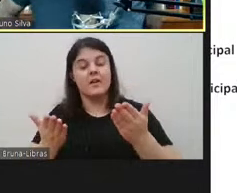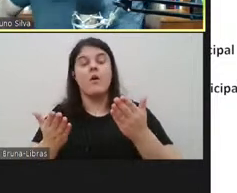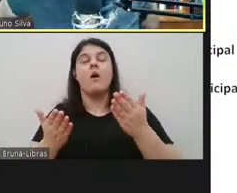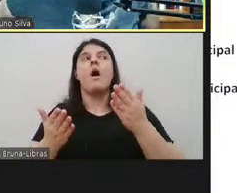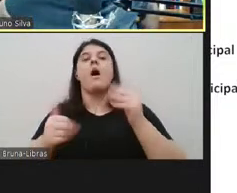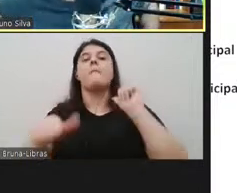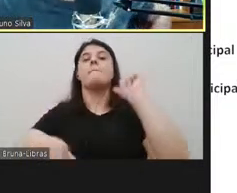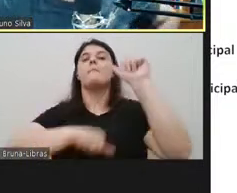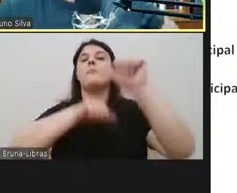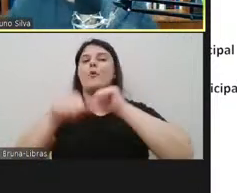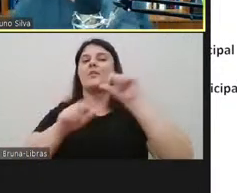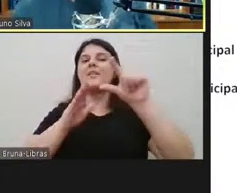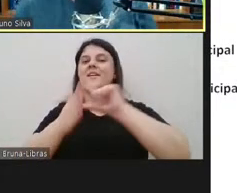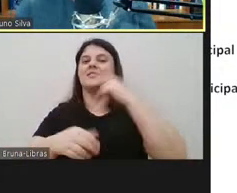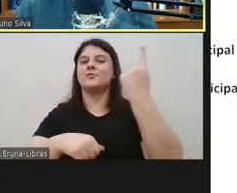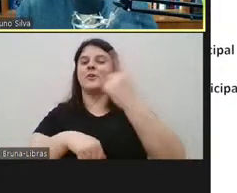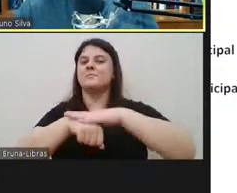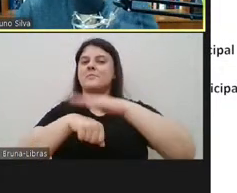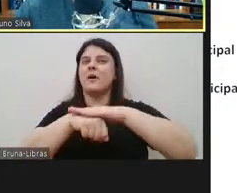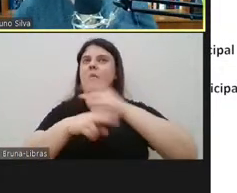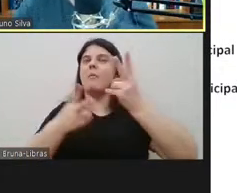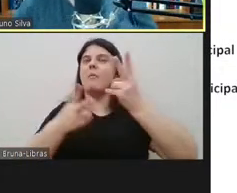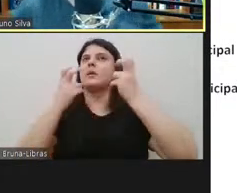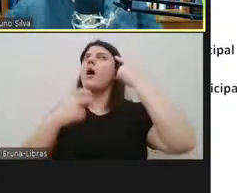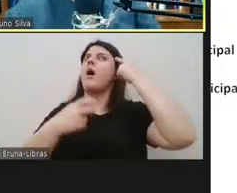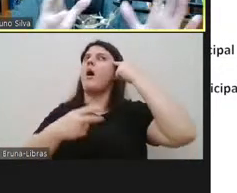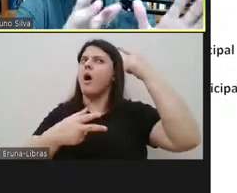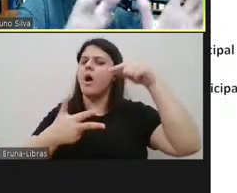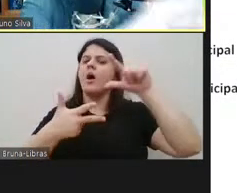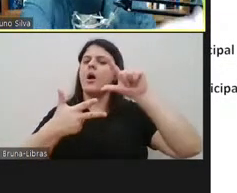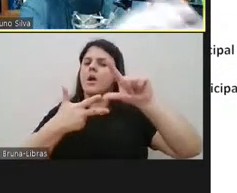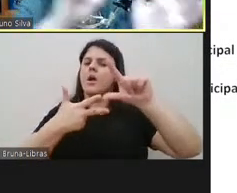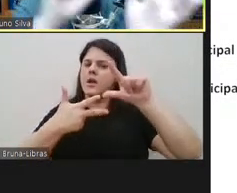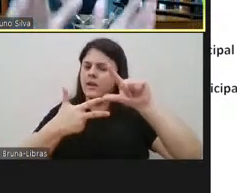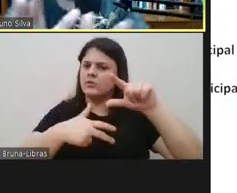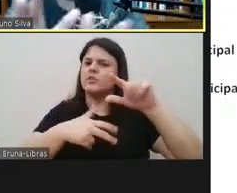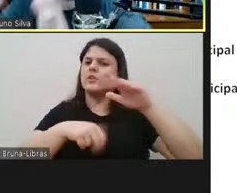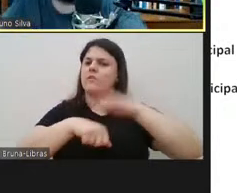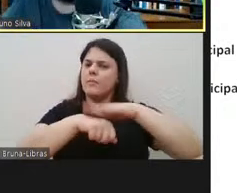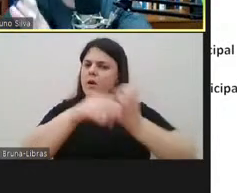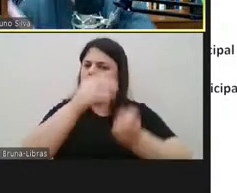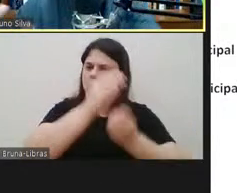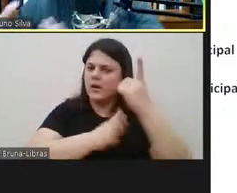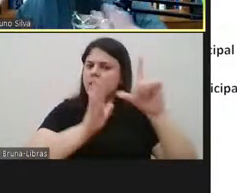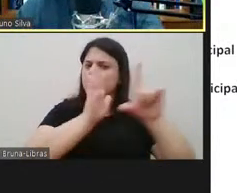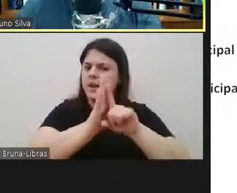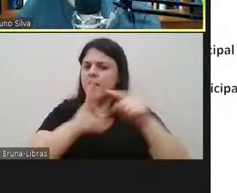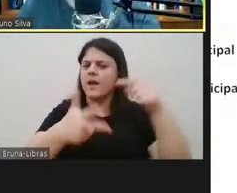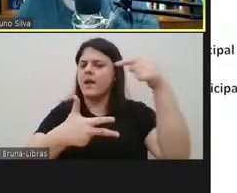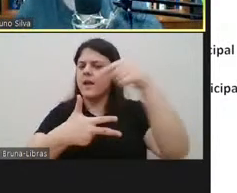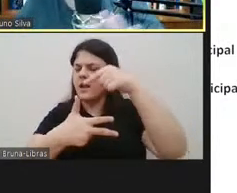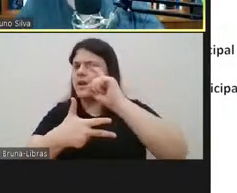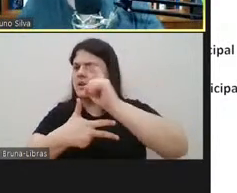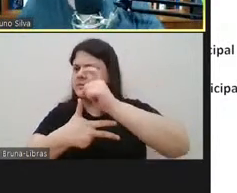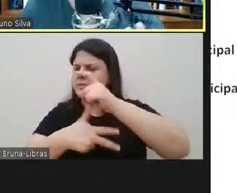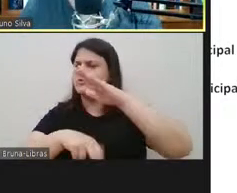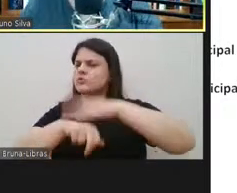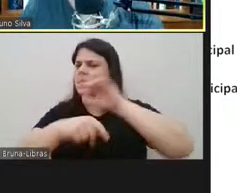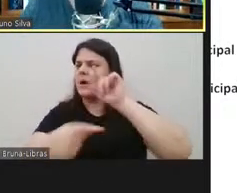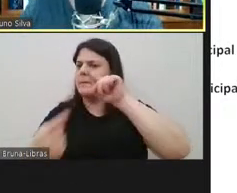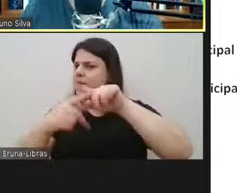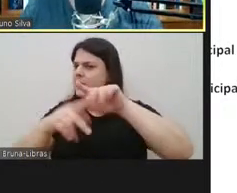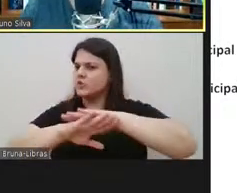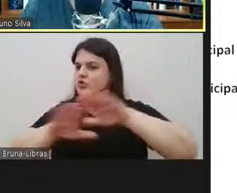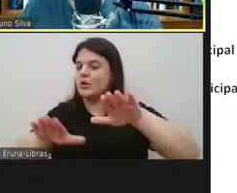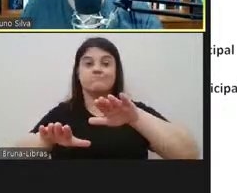quebra um pouquinho daquela percepção em comum que nós temos né aquela ideia de criar o Executivo executa o legislativo Lages no Diário né é um poder